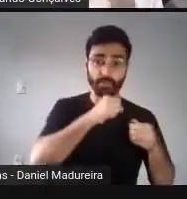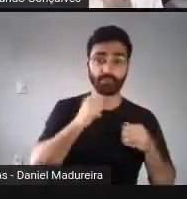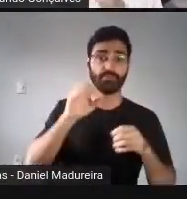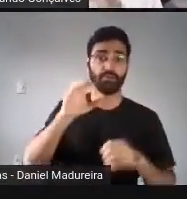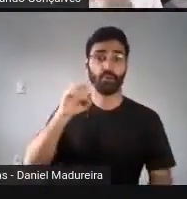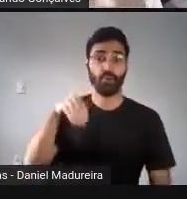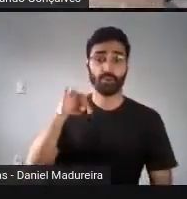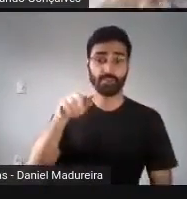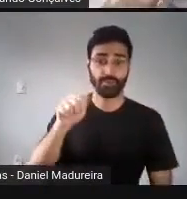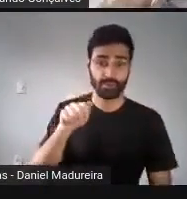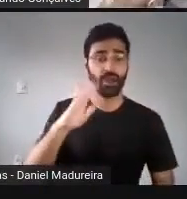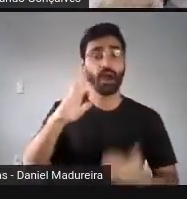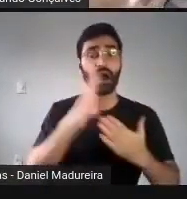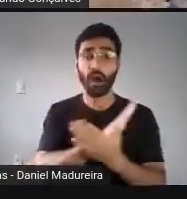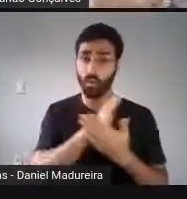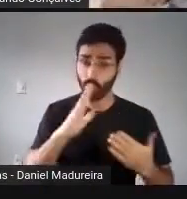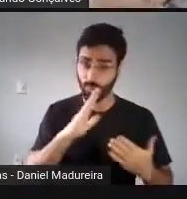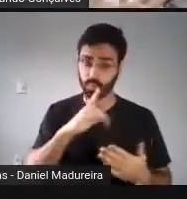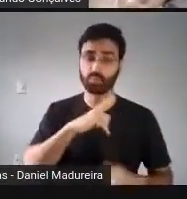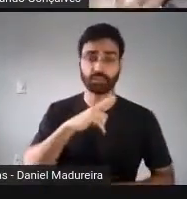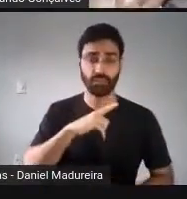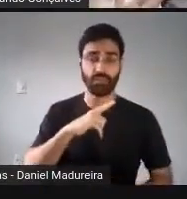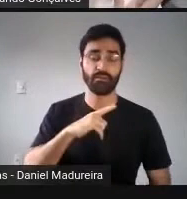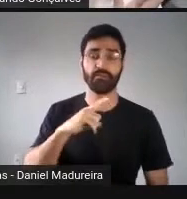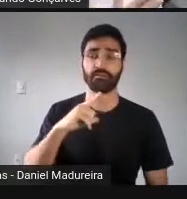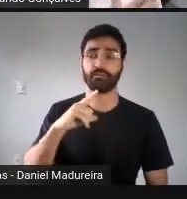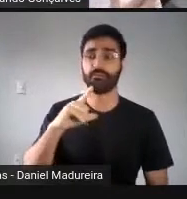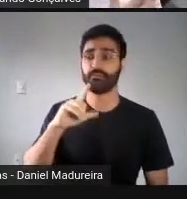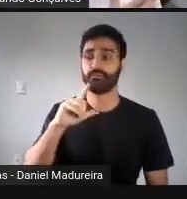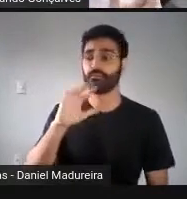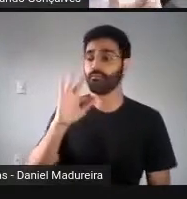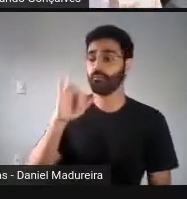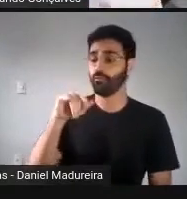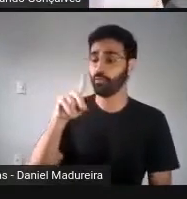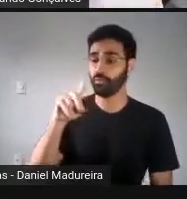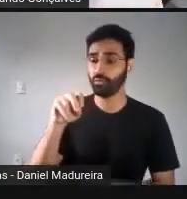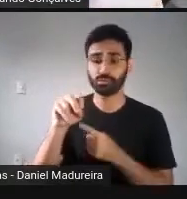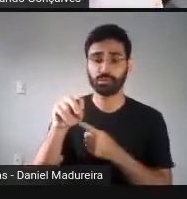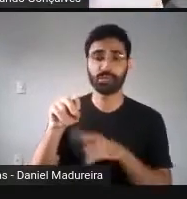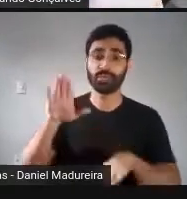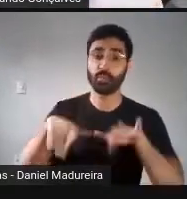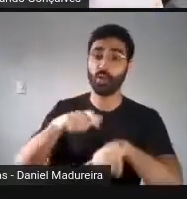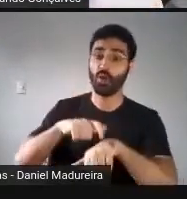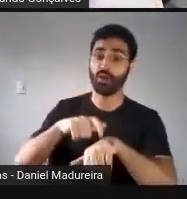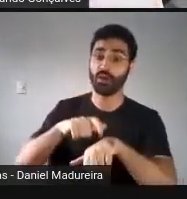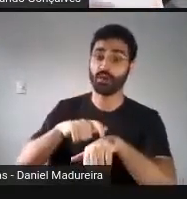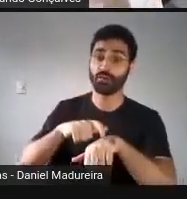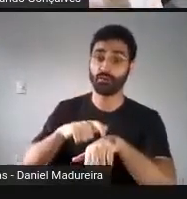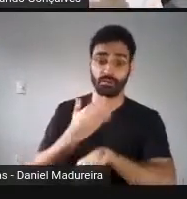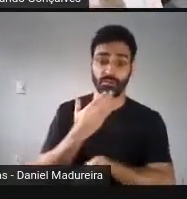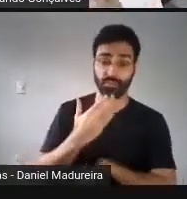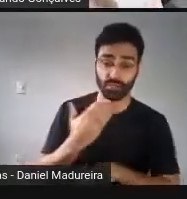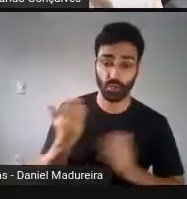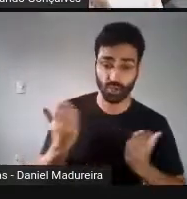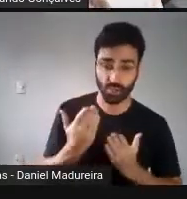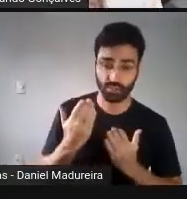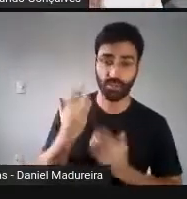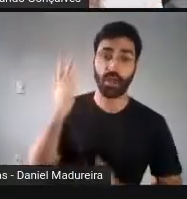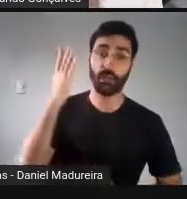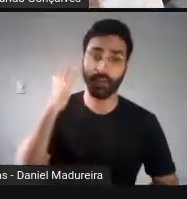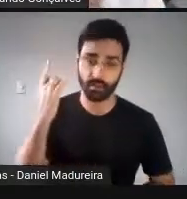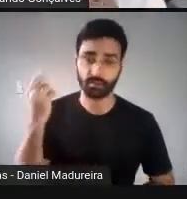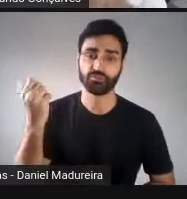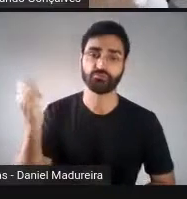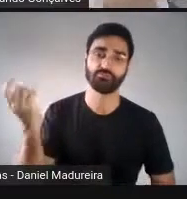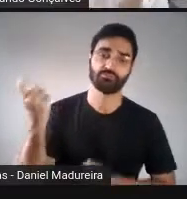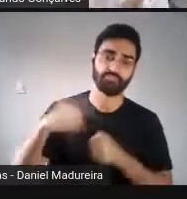investimento, ele tem um horário de resgate, então se eu pedir depois daquele horário, o dinheiro só acredita na conta no dia seguinte, mas essa liquidez